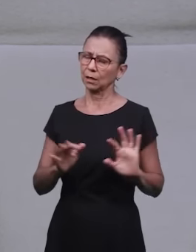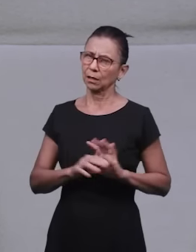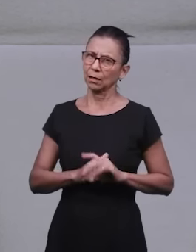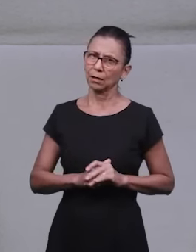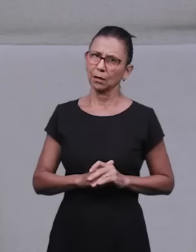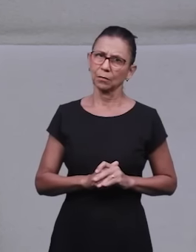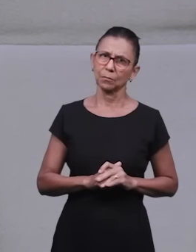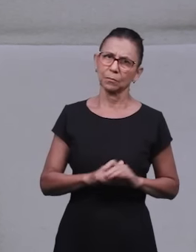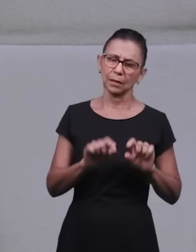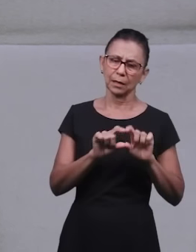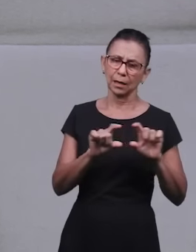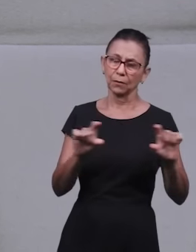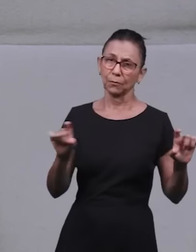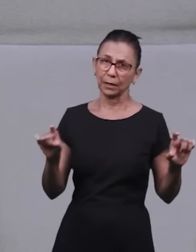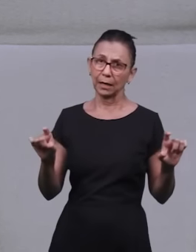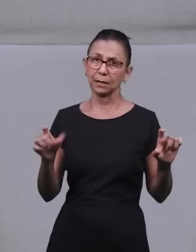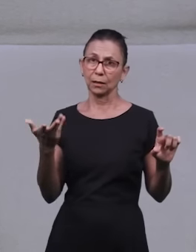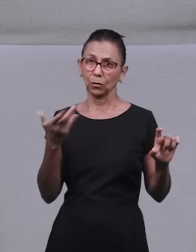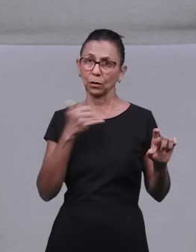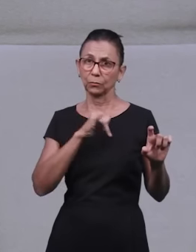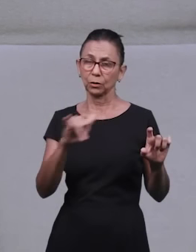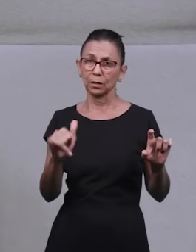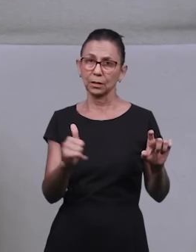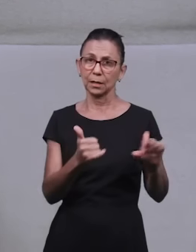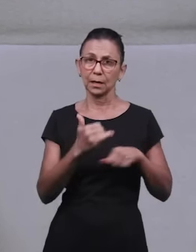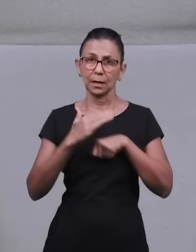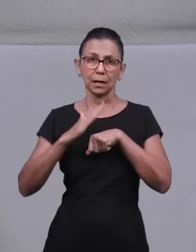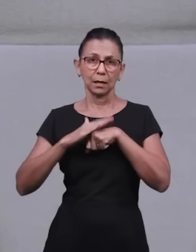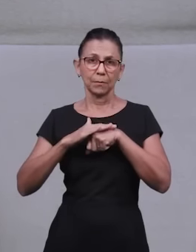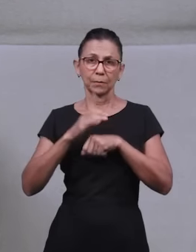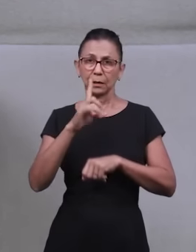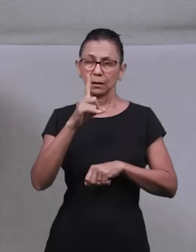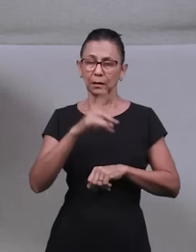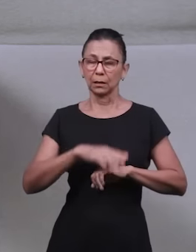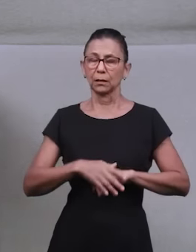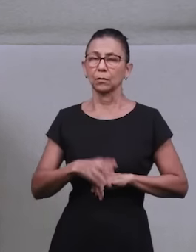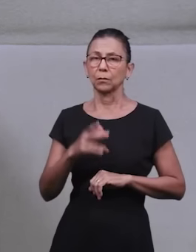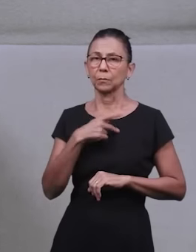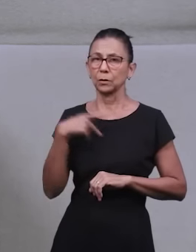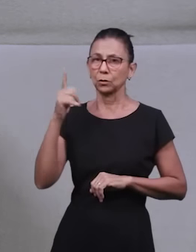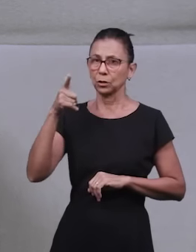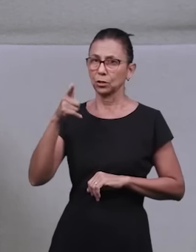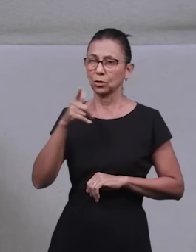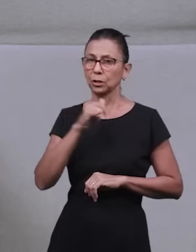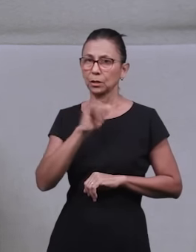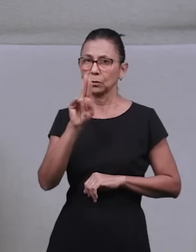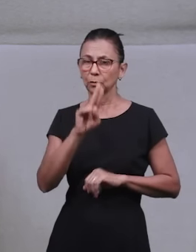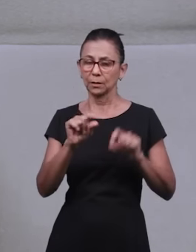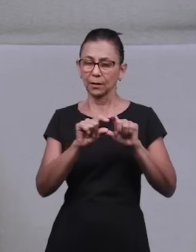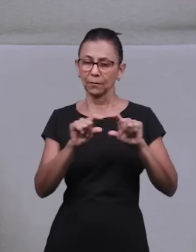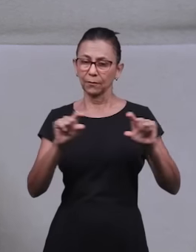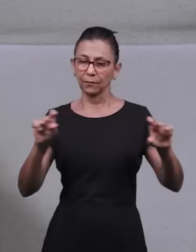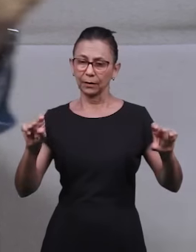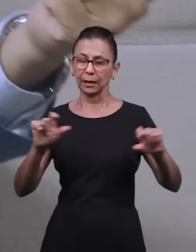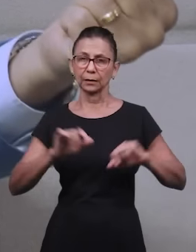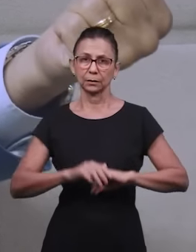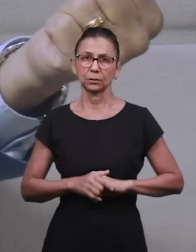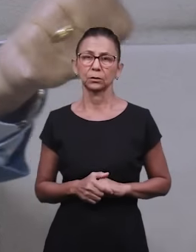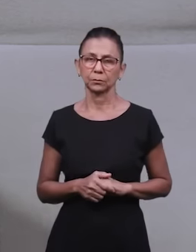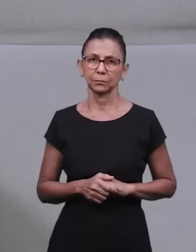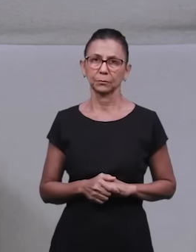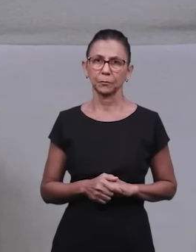a frase é do pastor Gedeuti, mas eu quero fazer minha aqui, é o seguinte. Só que nós pregamos um versículo, porque para nós o contexto